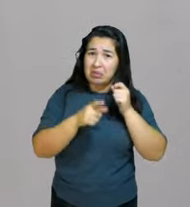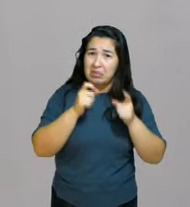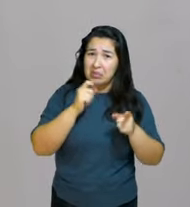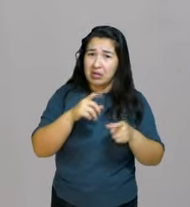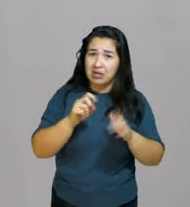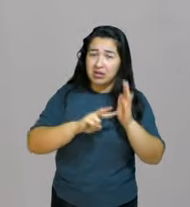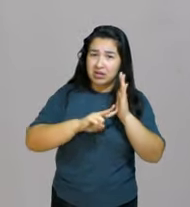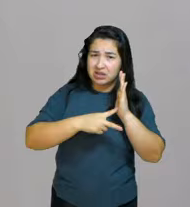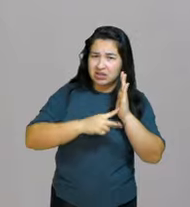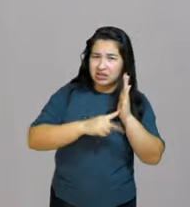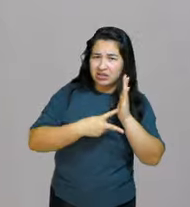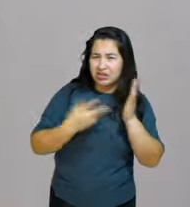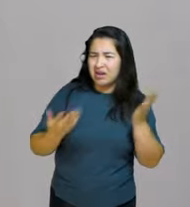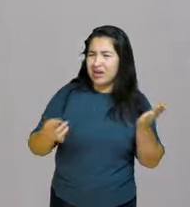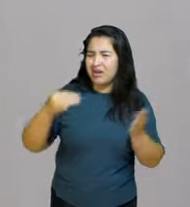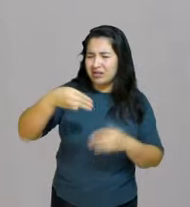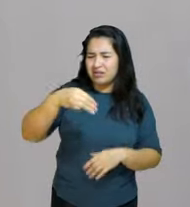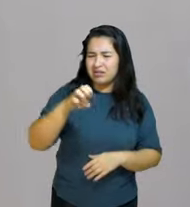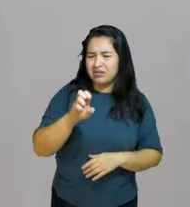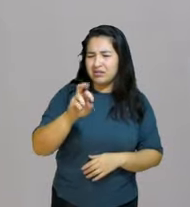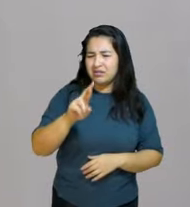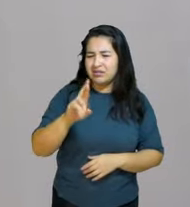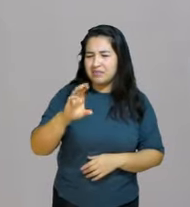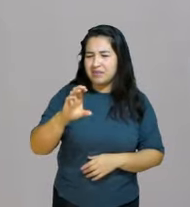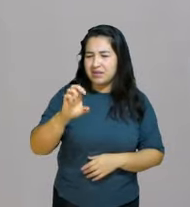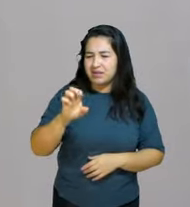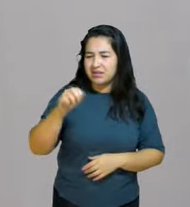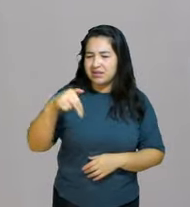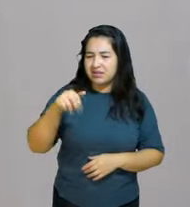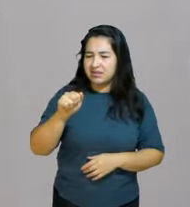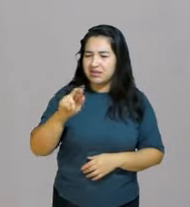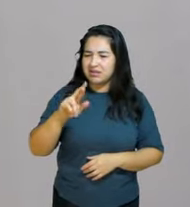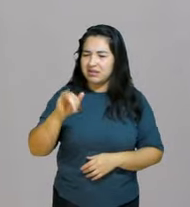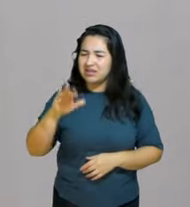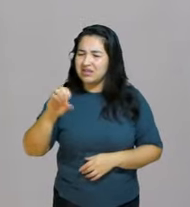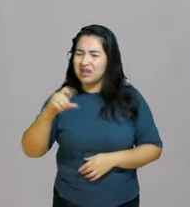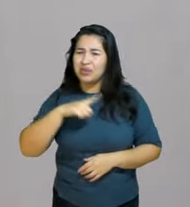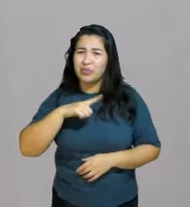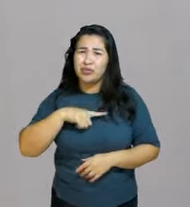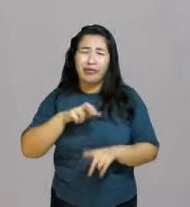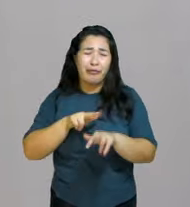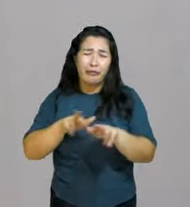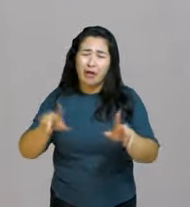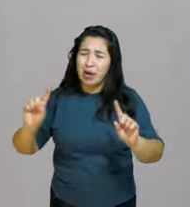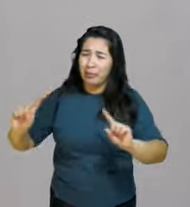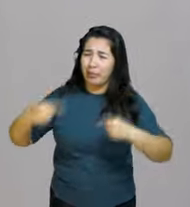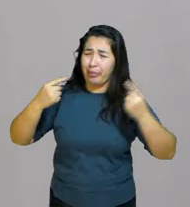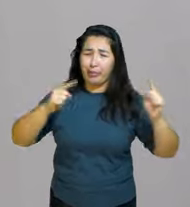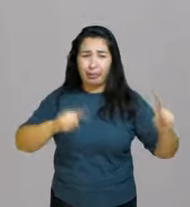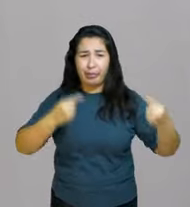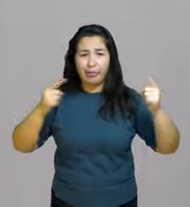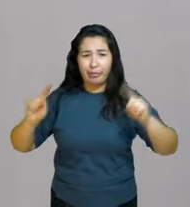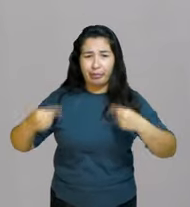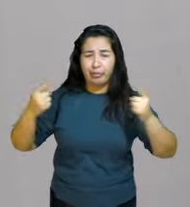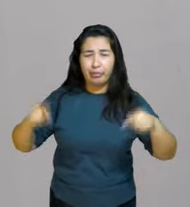sindicato, fomos acusados de uma série de impropérios, que eu nem vou repeti-los aqui, porque isso é